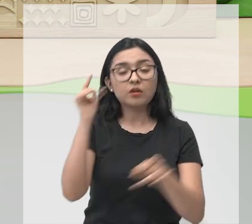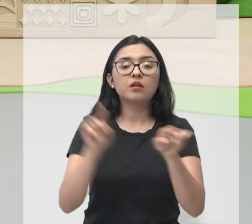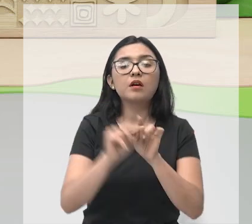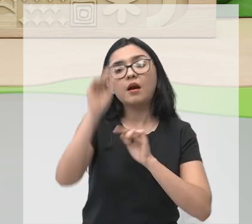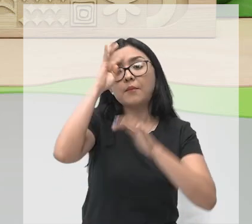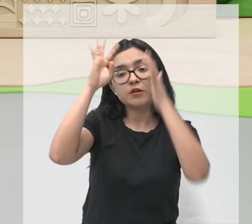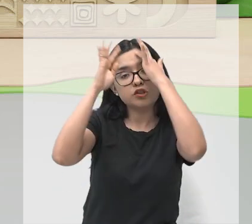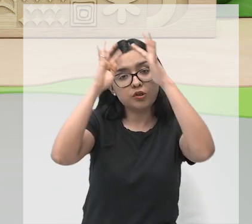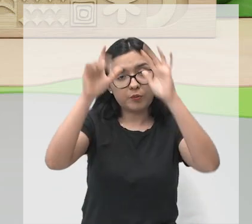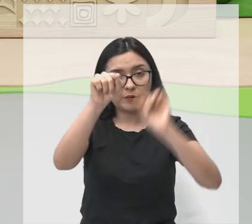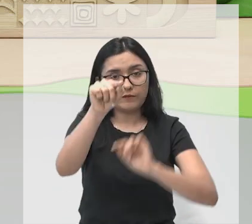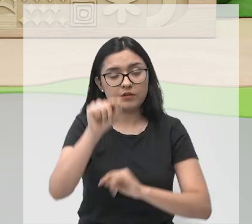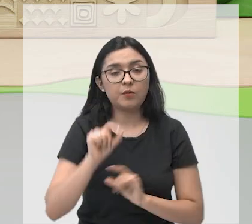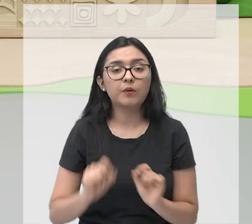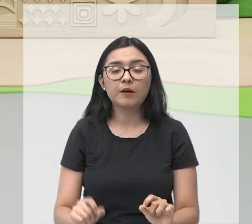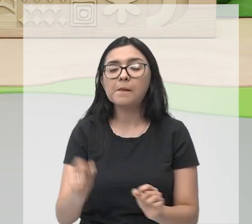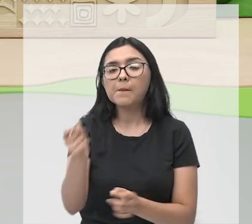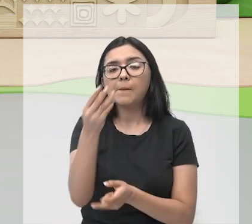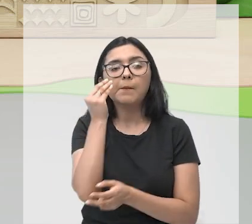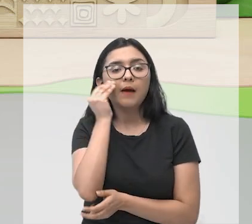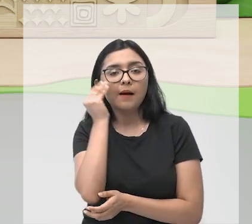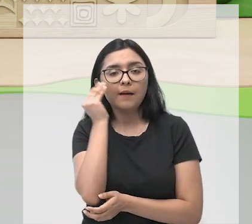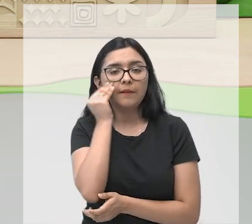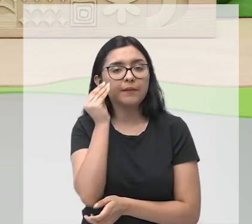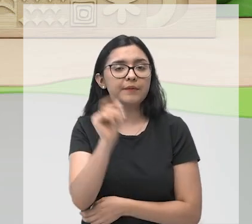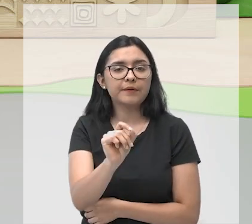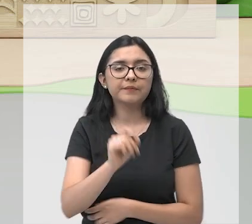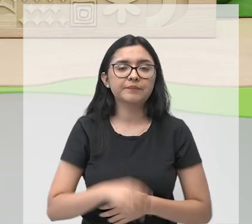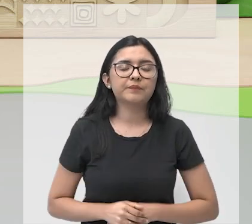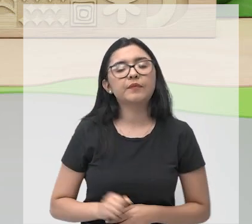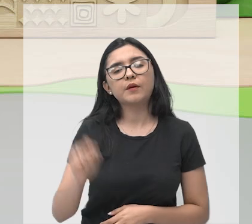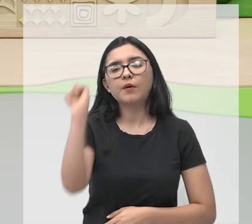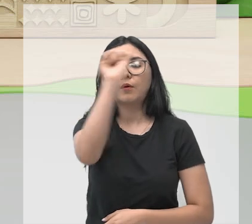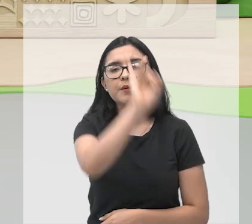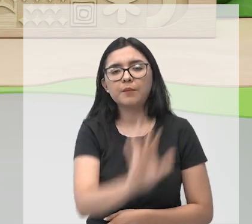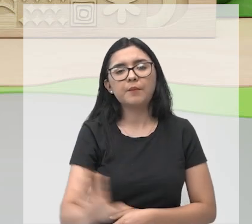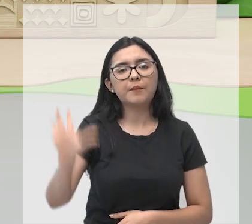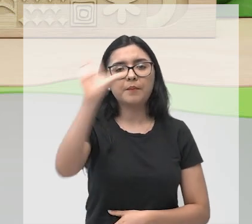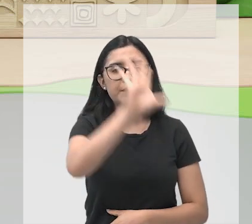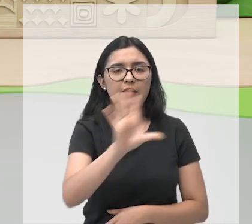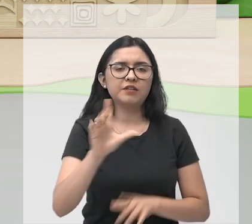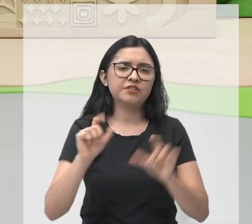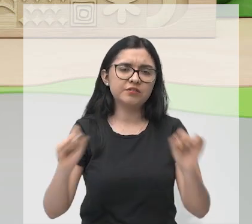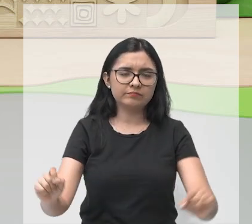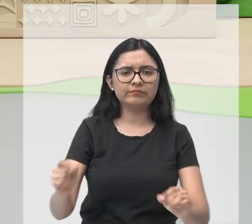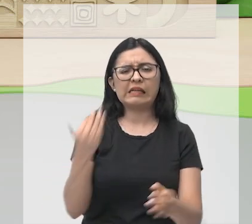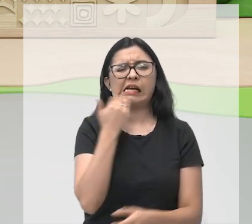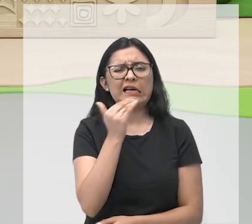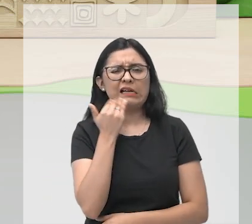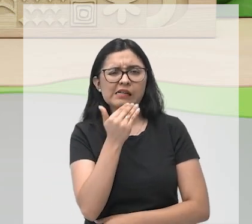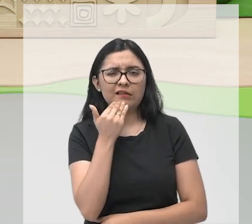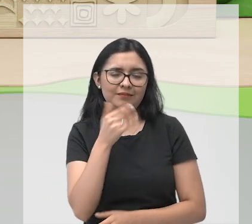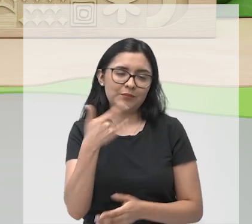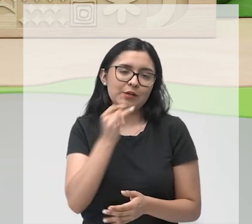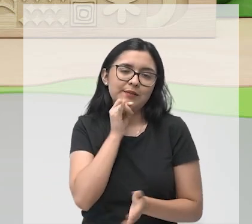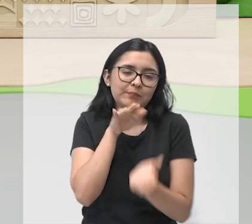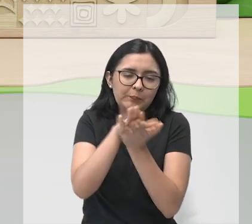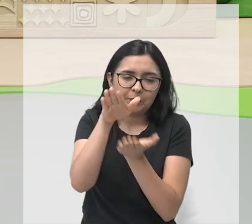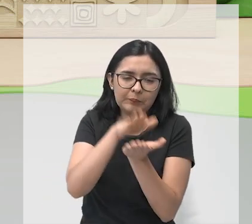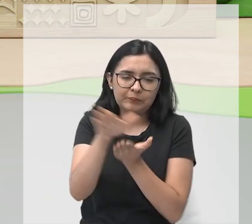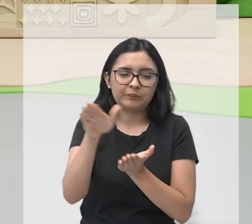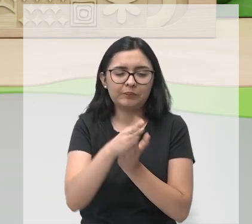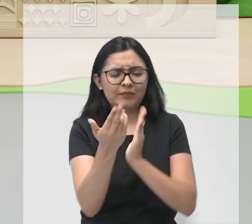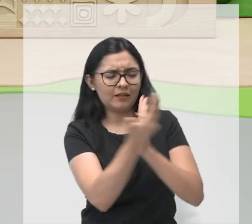Imagina você observando aí uma imagem com pouca resolução, né? A impressora está acabando a